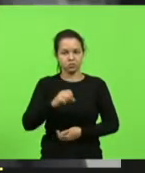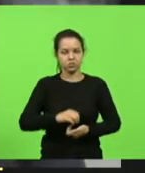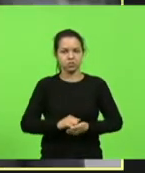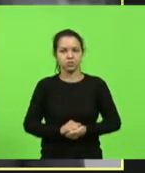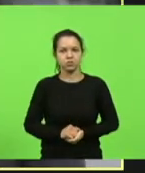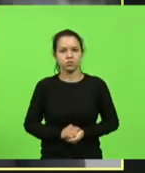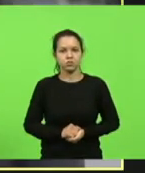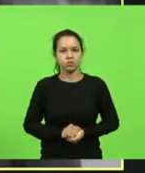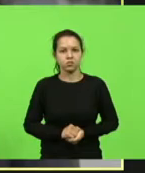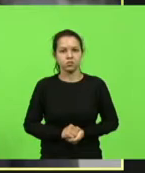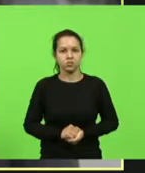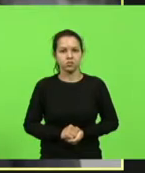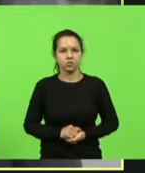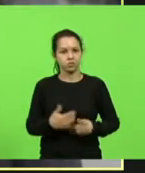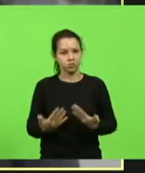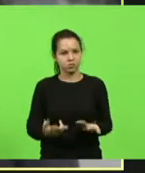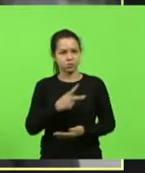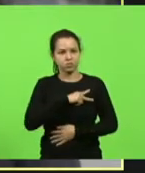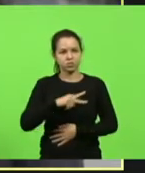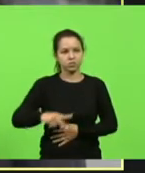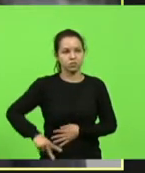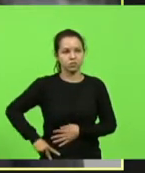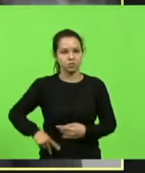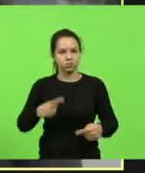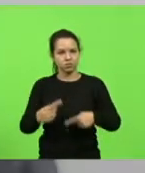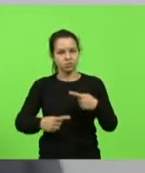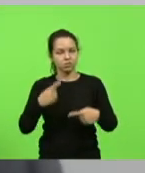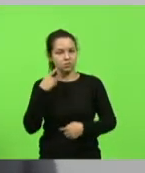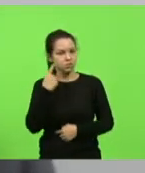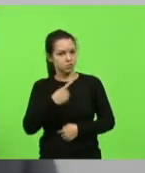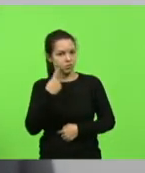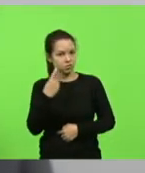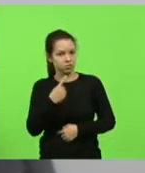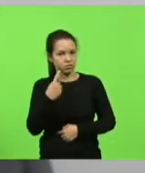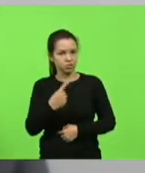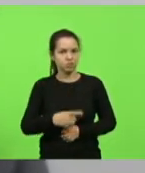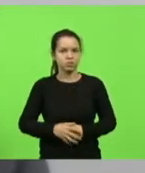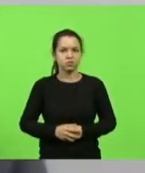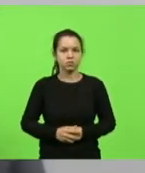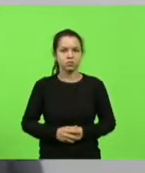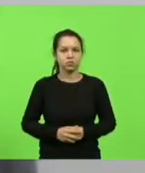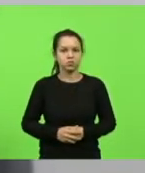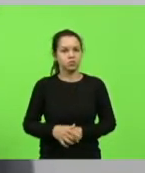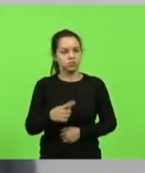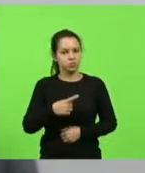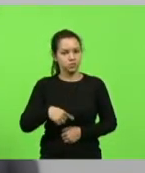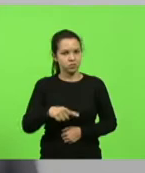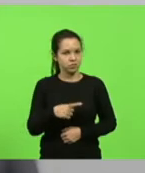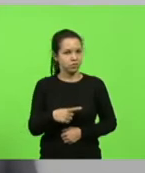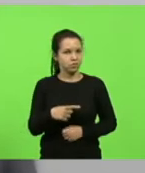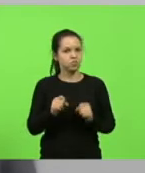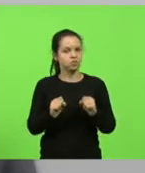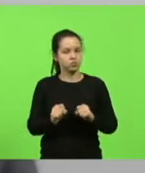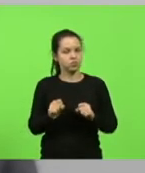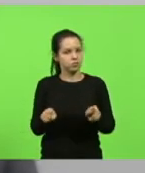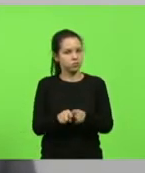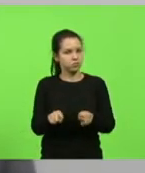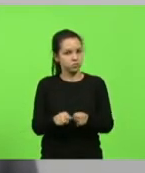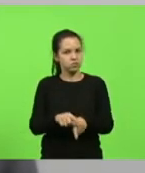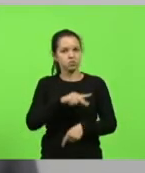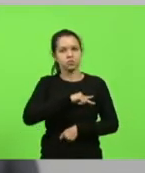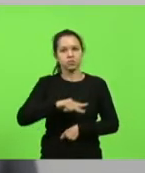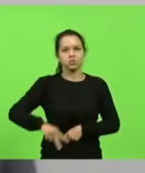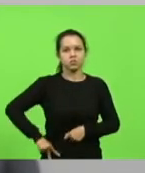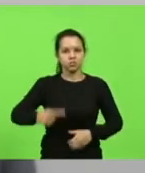Senhor presidente, senhores deputados, senhoras deputadas, não poderia deixar também, como presidente da Comissão